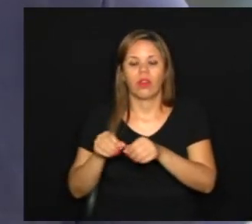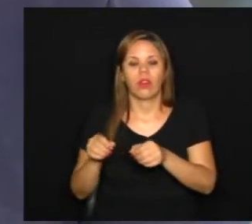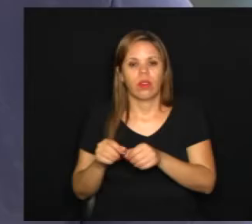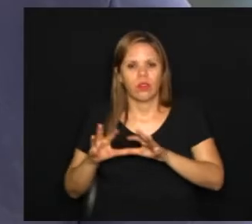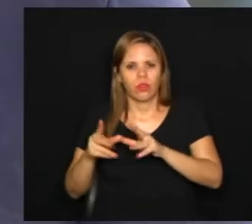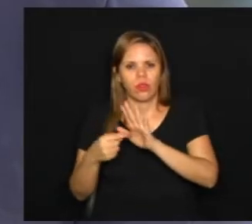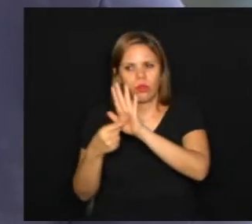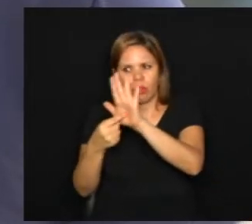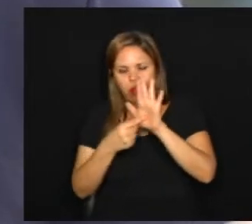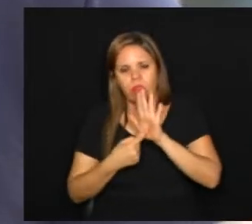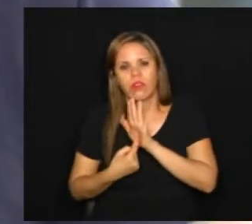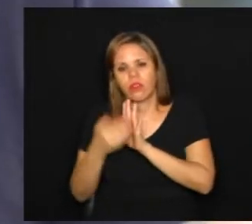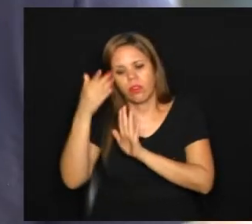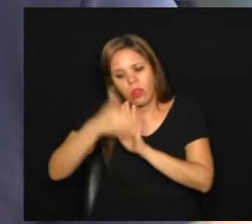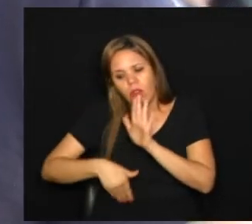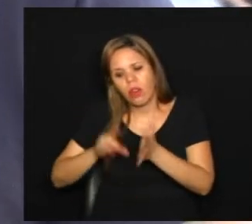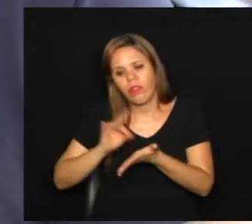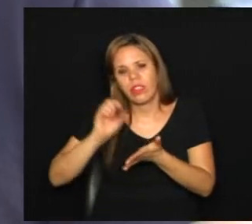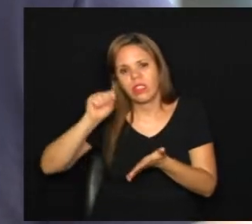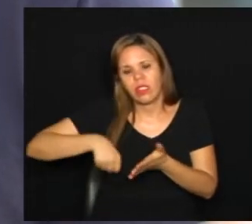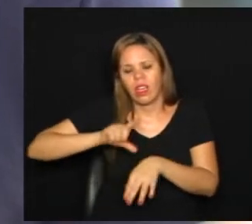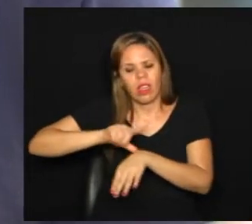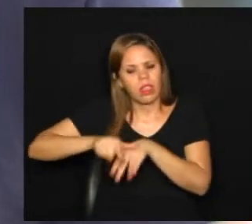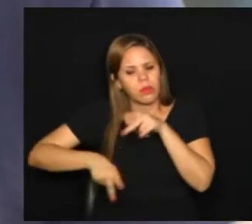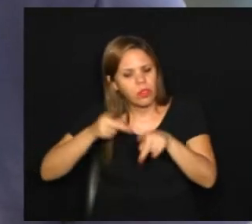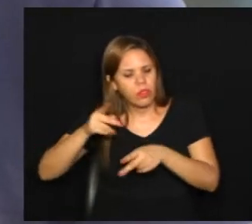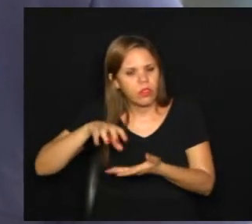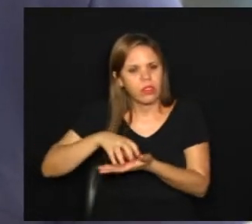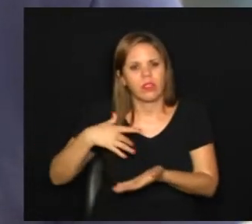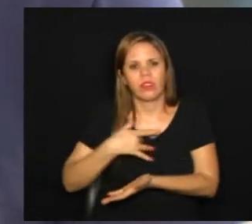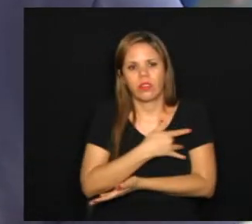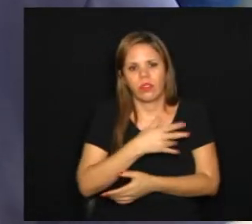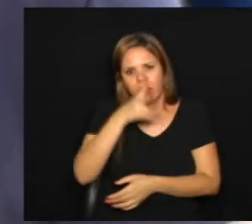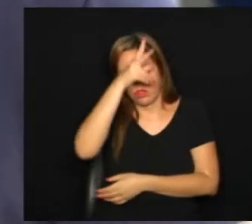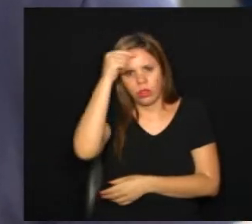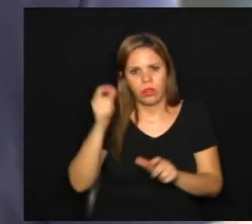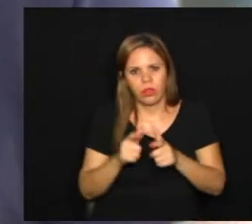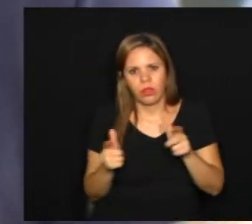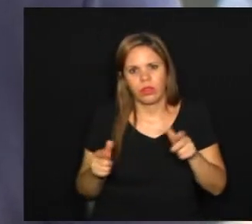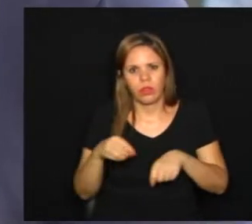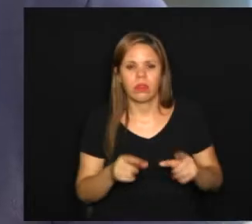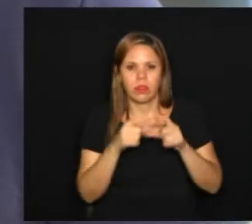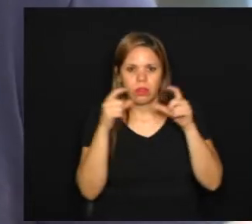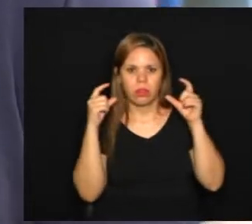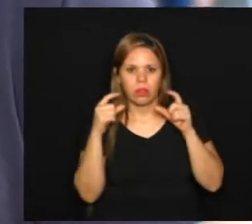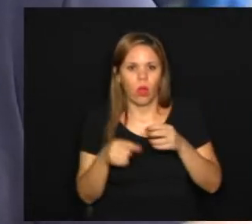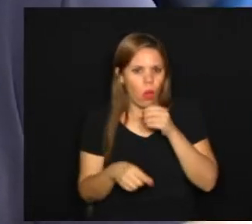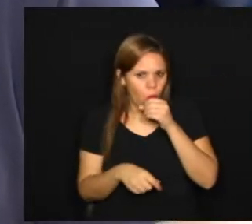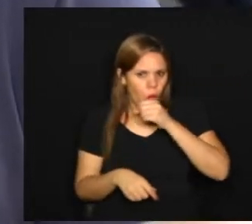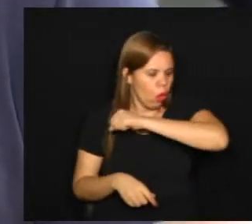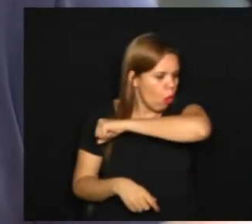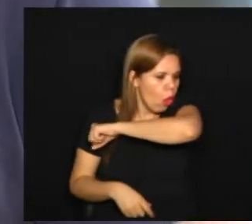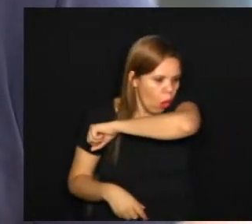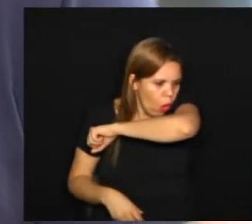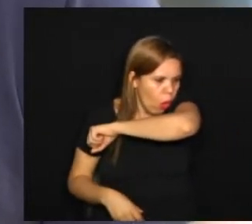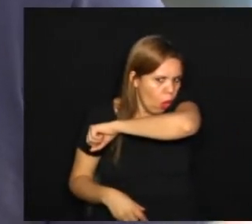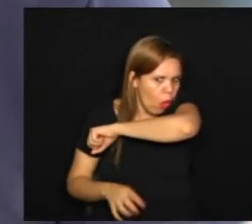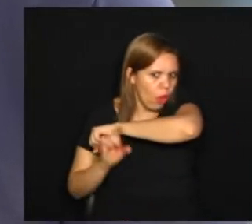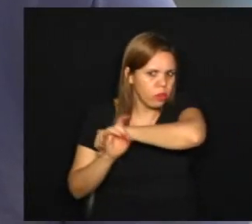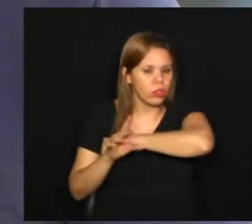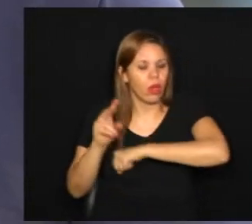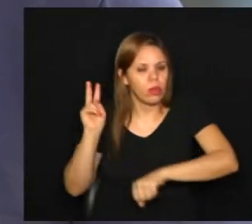estão desmentidas. Isso é um atraso para a saúde pública e pode aumentar a transmissibilidade da doença.